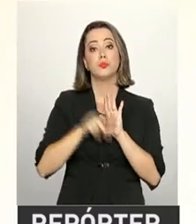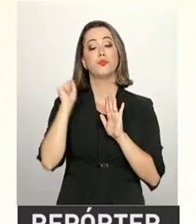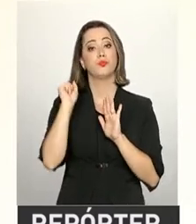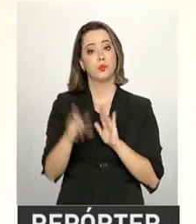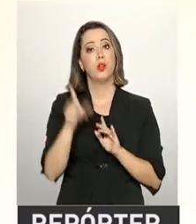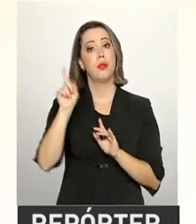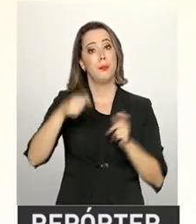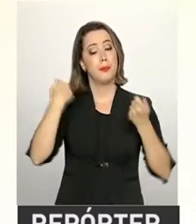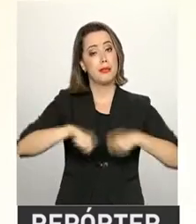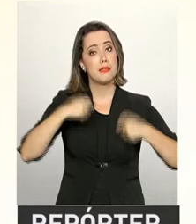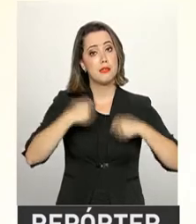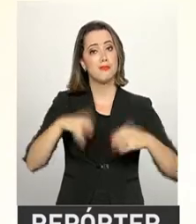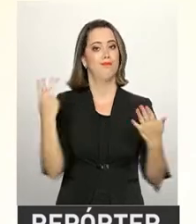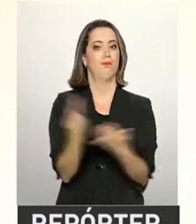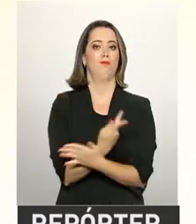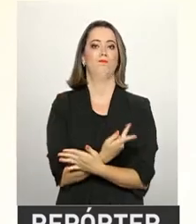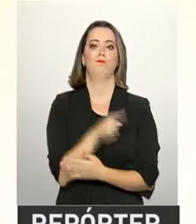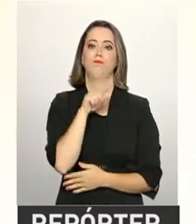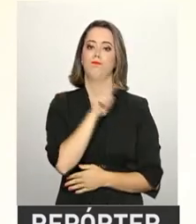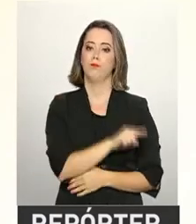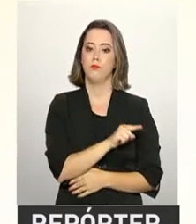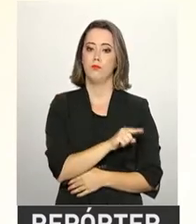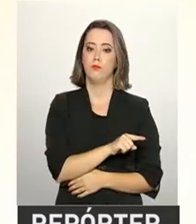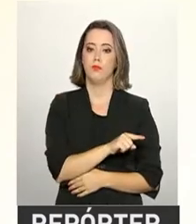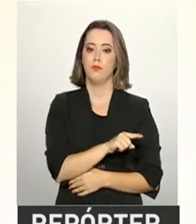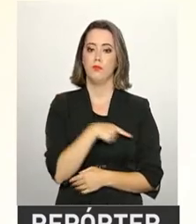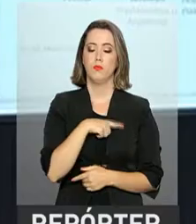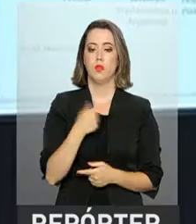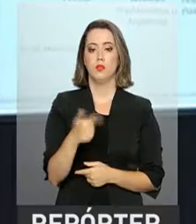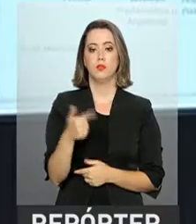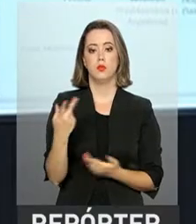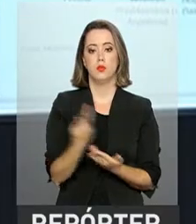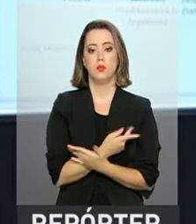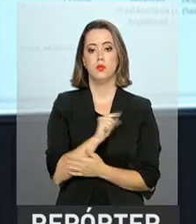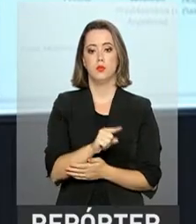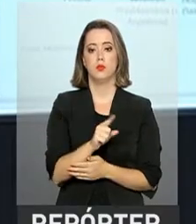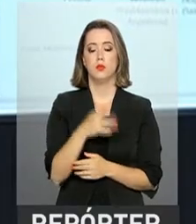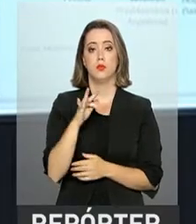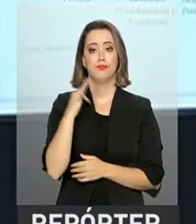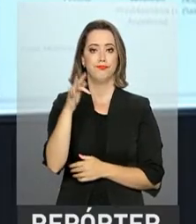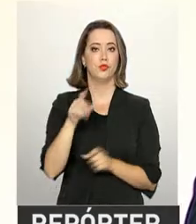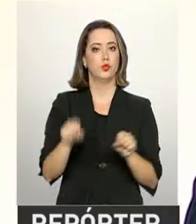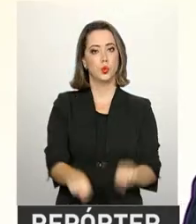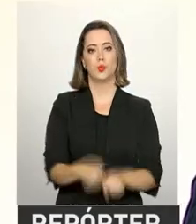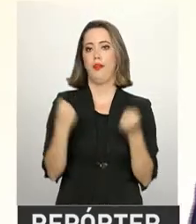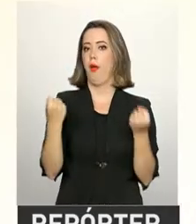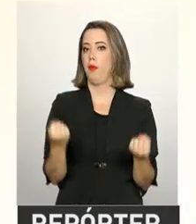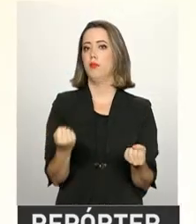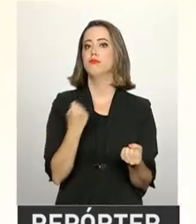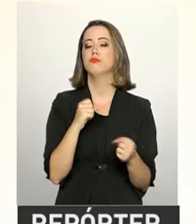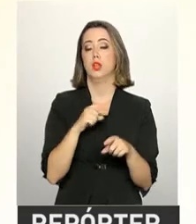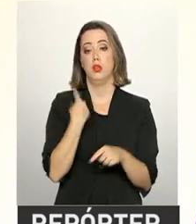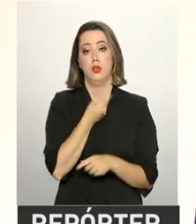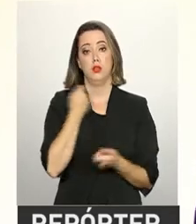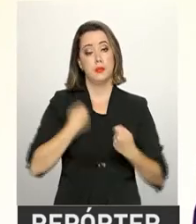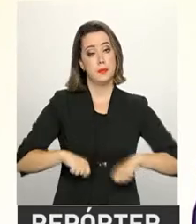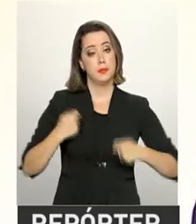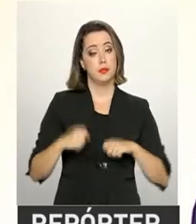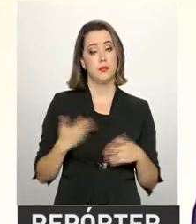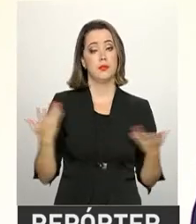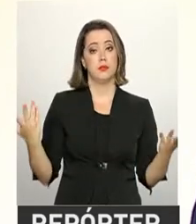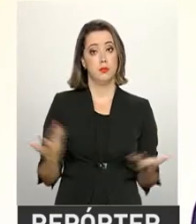necessidade. Ela, se não for feita, será insustentável. Portanto, nós temos que